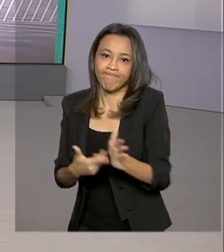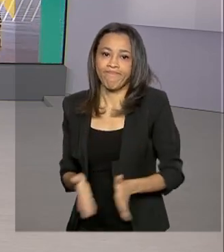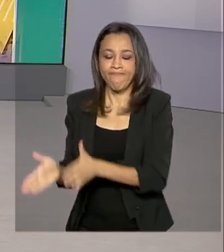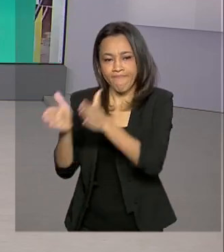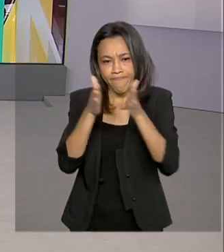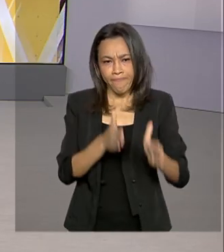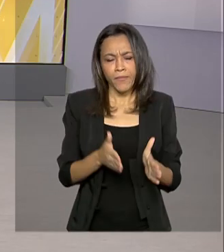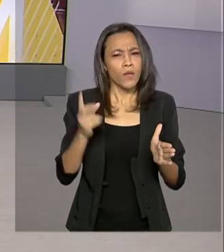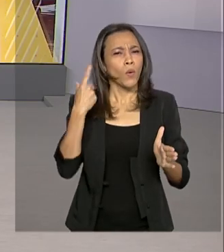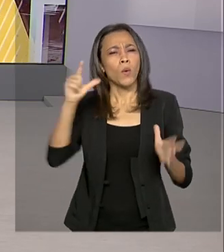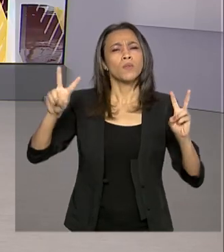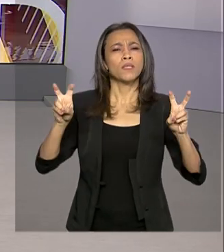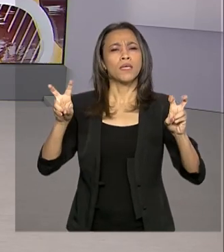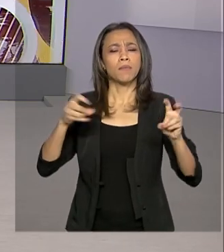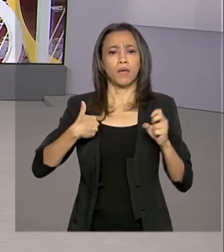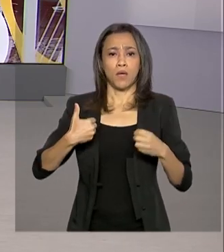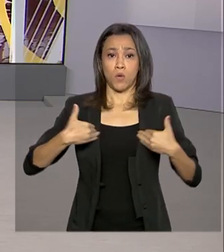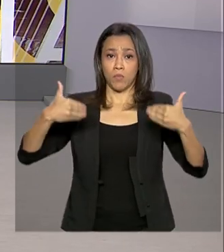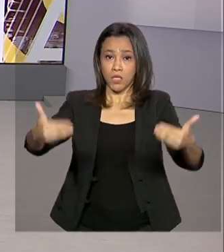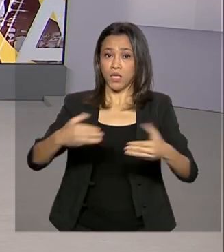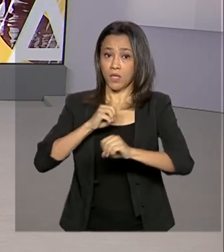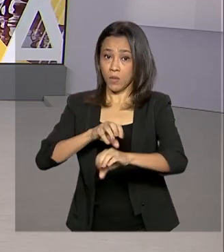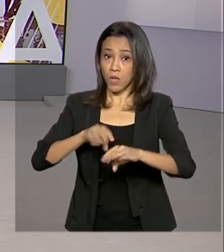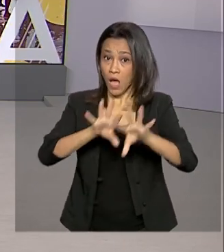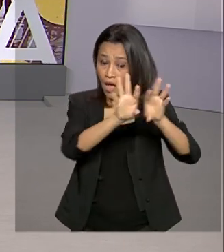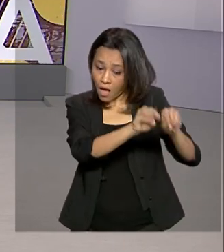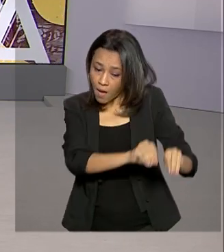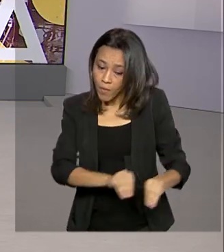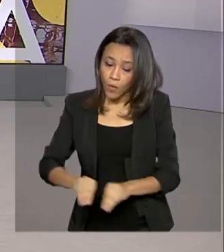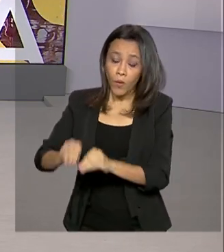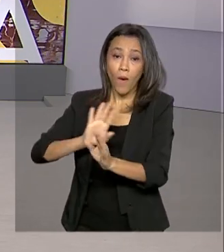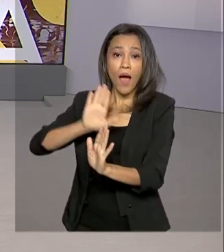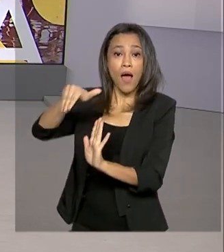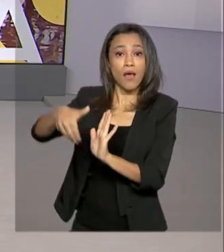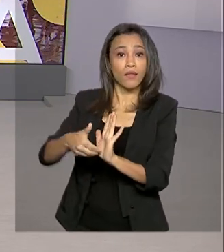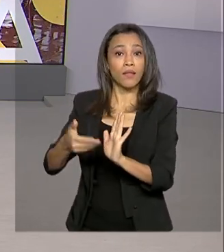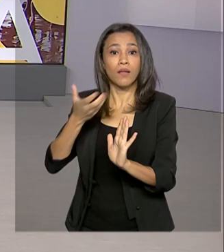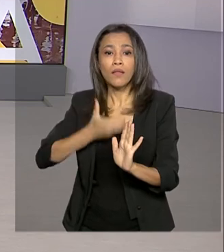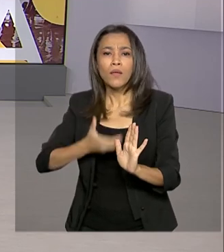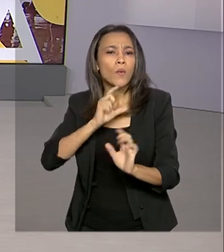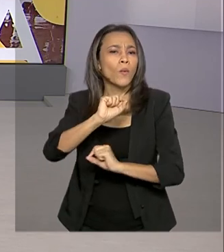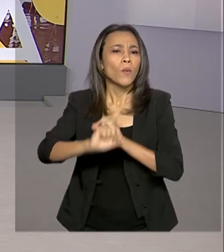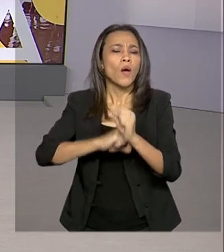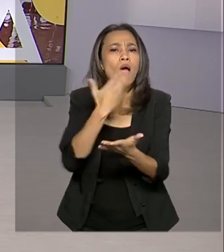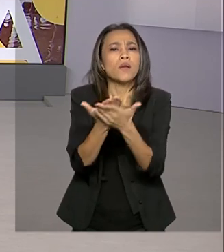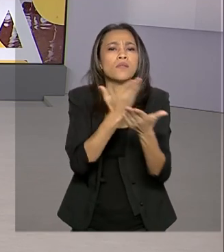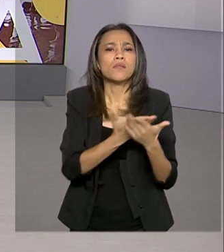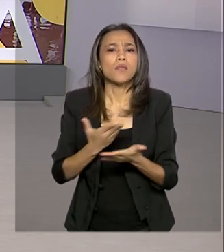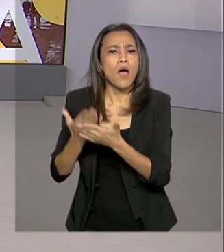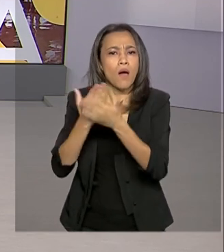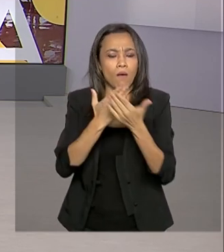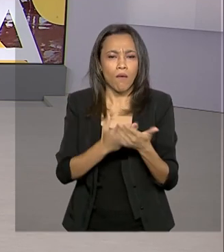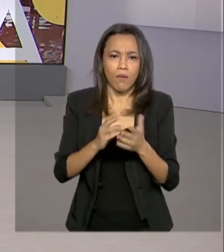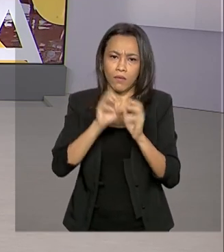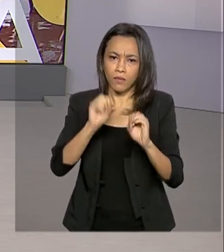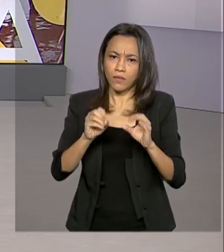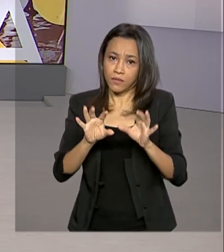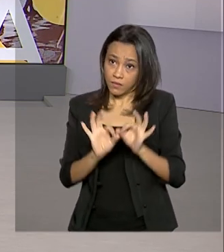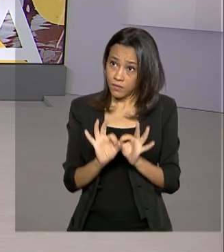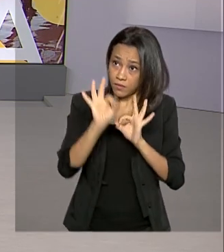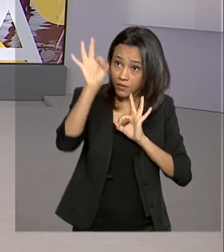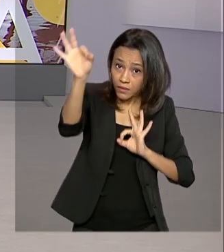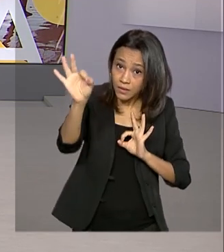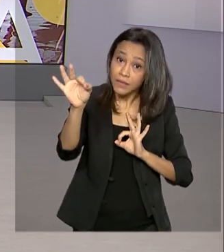O Ministério da Educação prorrogou até o fim deste ano a liberação das aulas online para instituições públicas de ensino